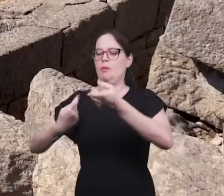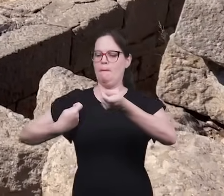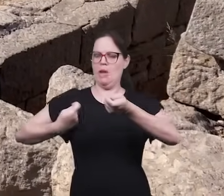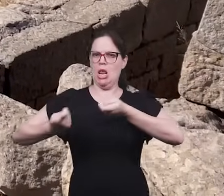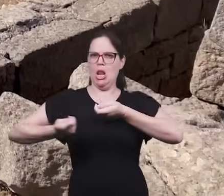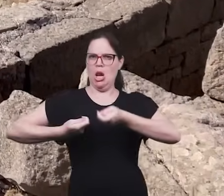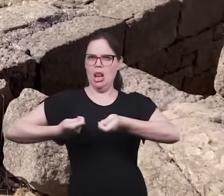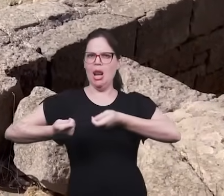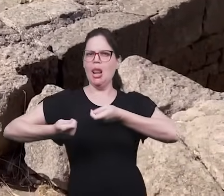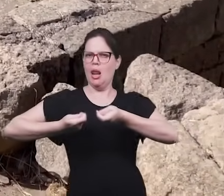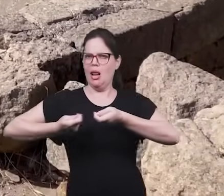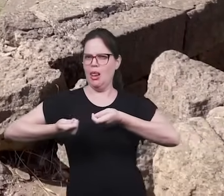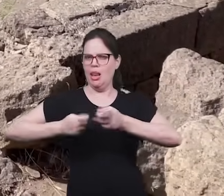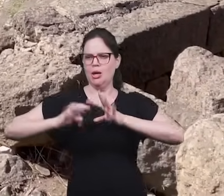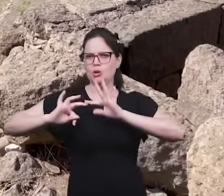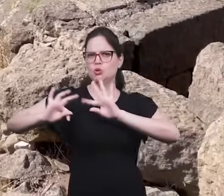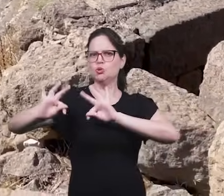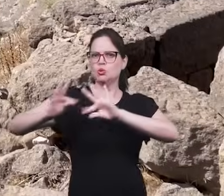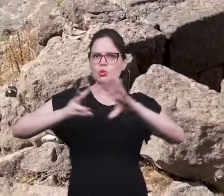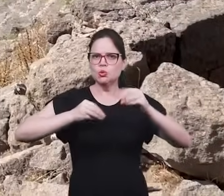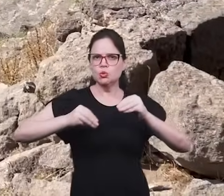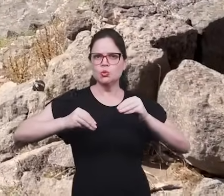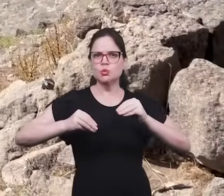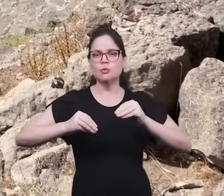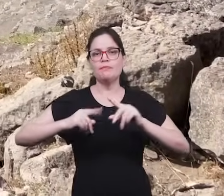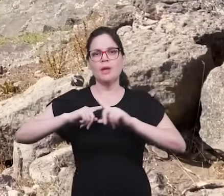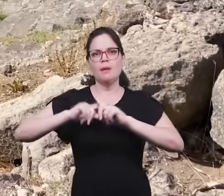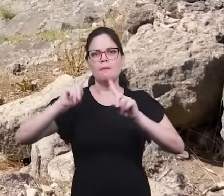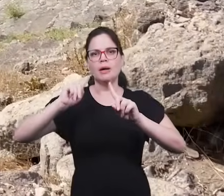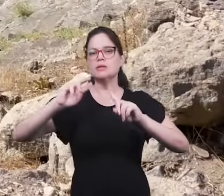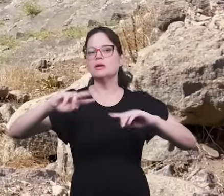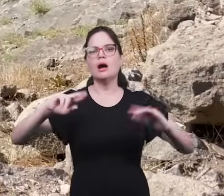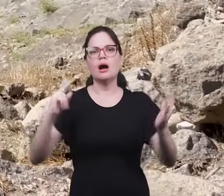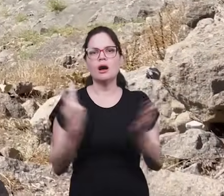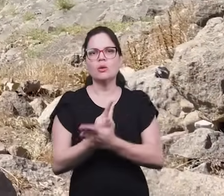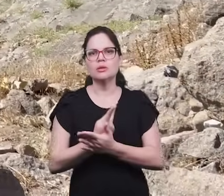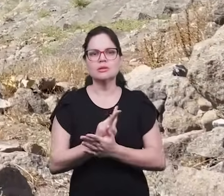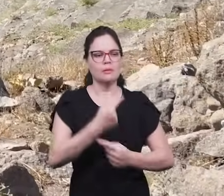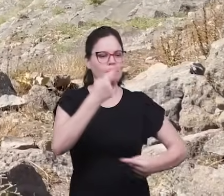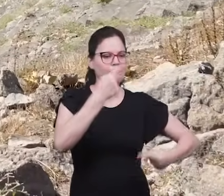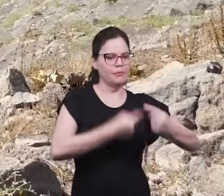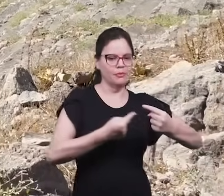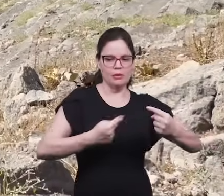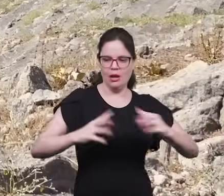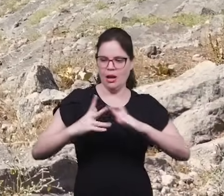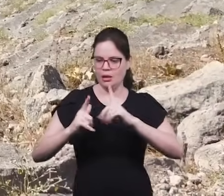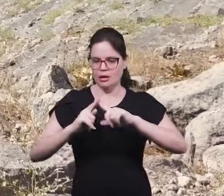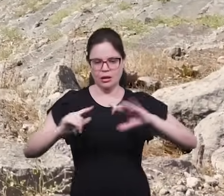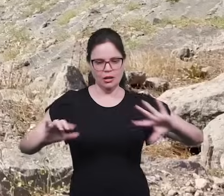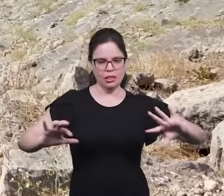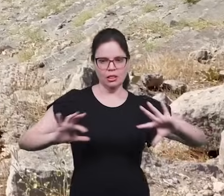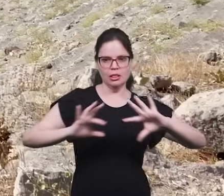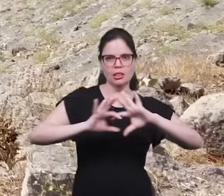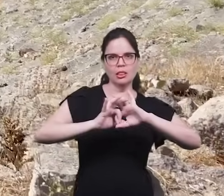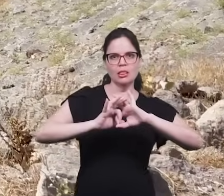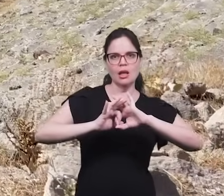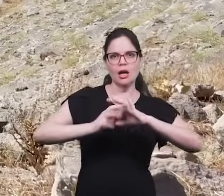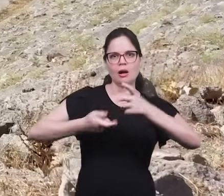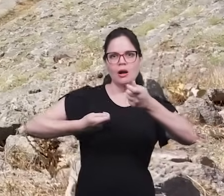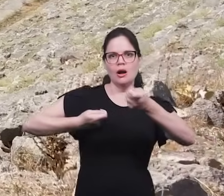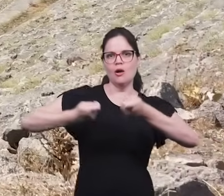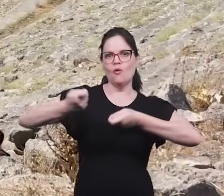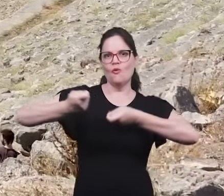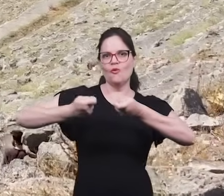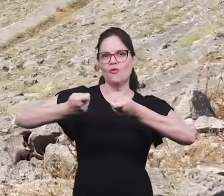como rei, era o domínio, o governo do Espírito Santo e que de repente com essa união, esse casamento, esse governo passou para a mão